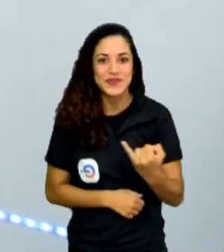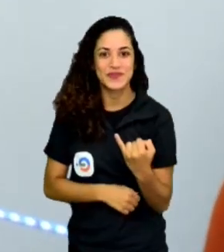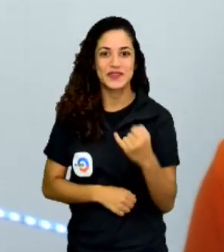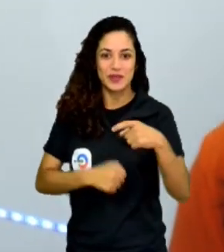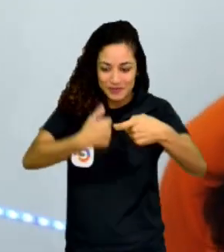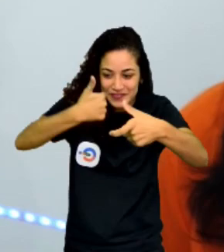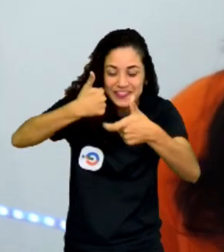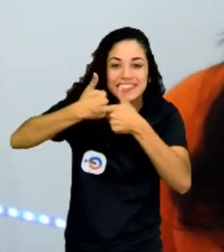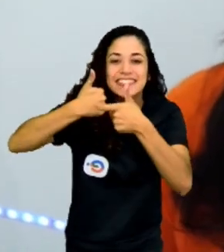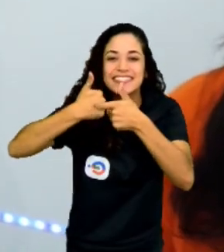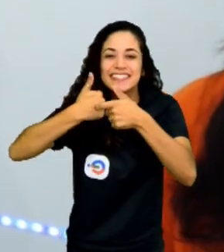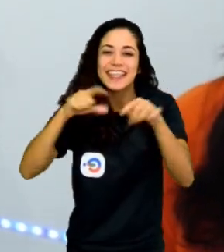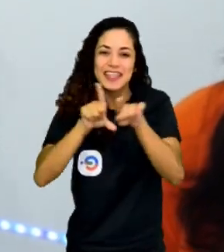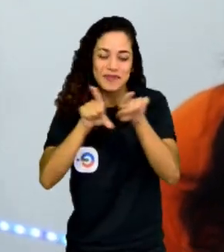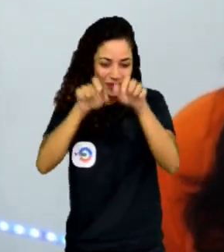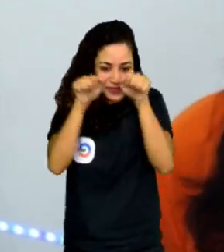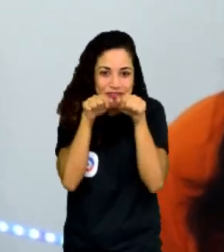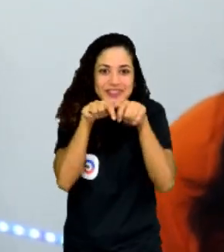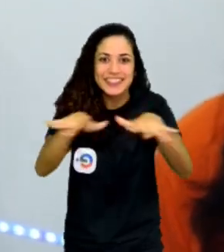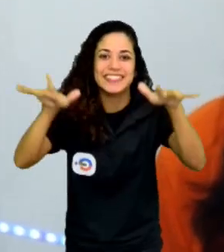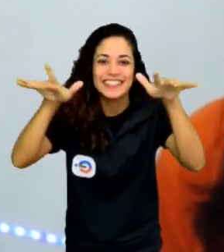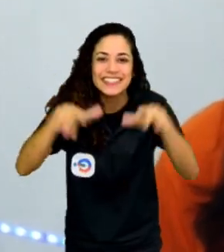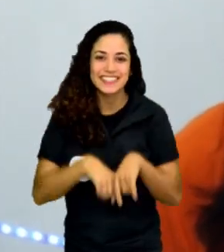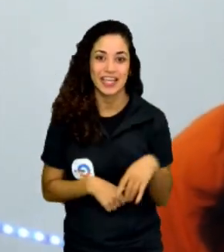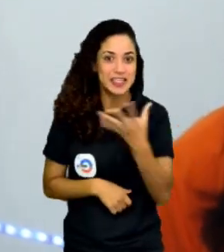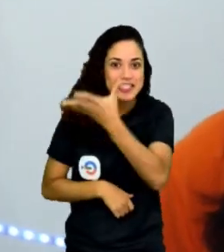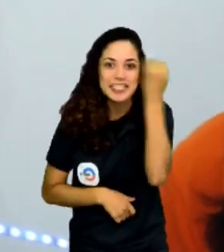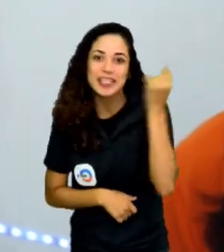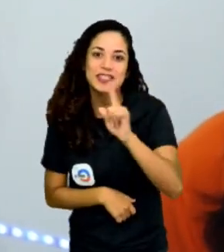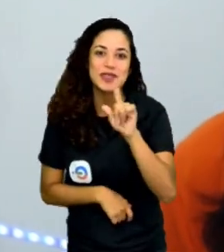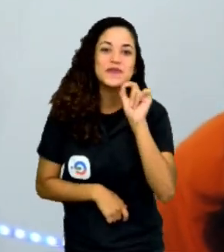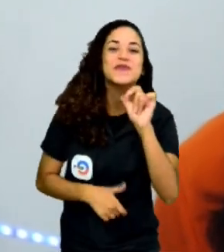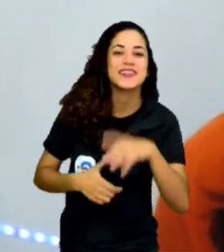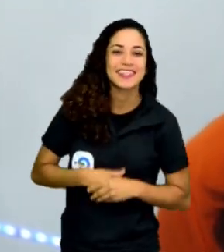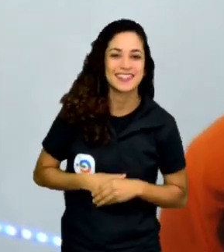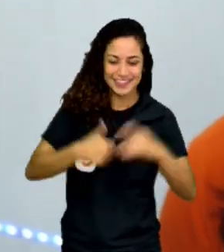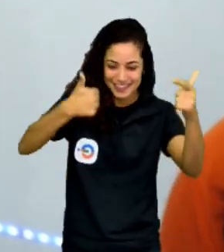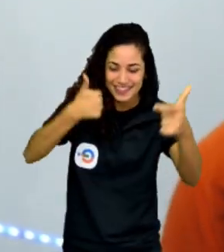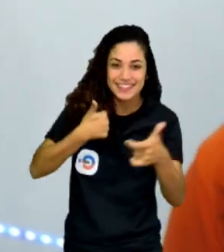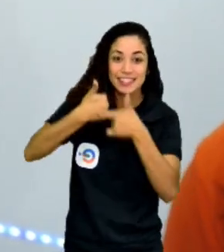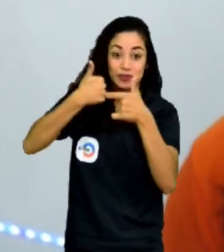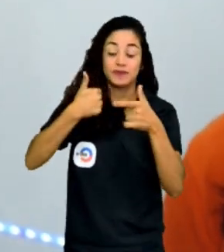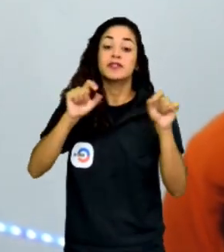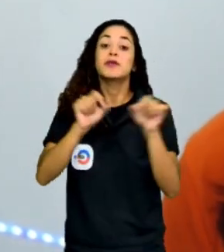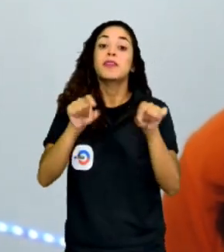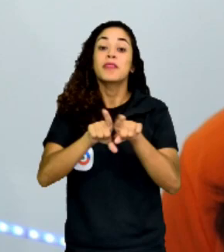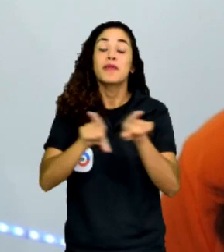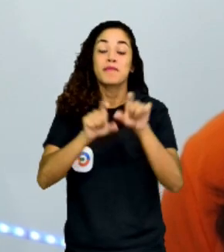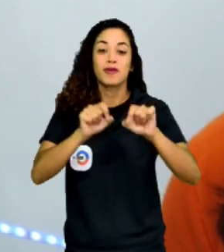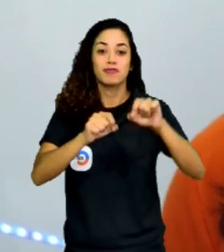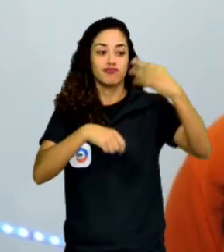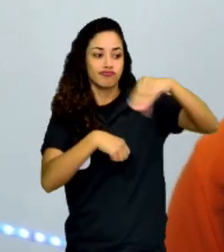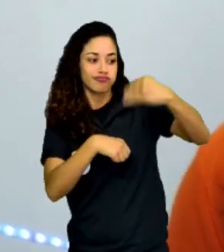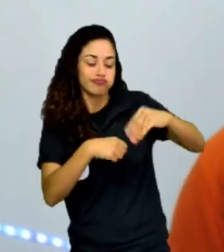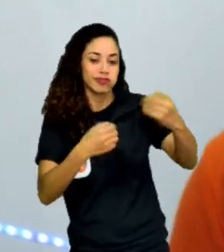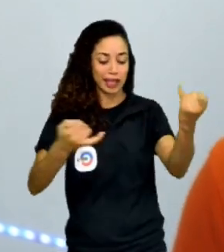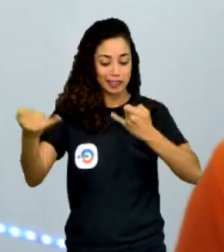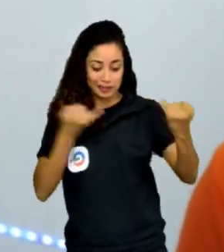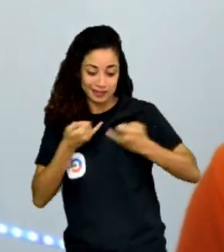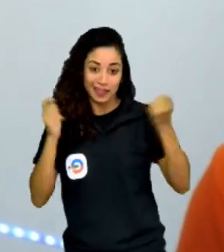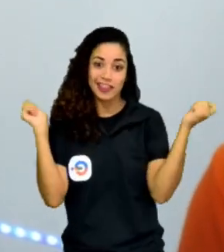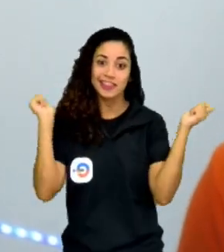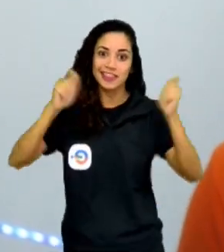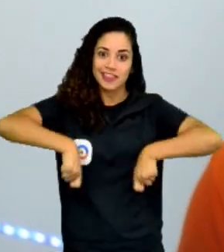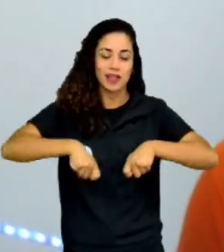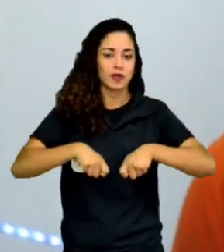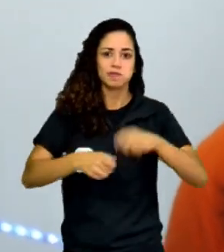um like e compartilha. Ah, mas não esquece, ativa o sininho para receber notificações